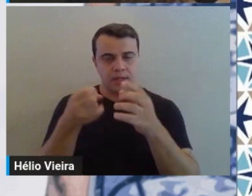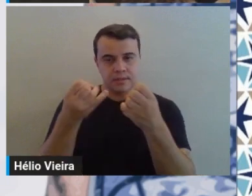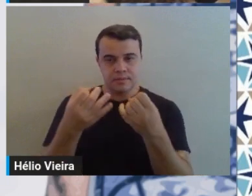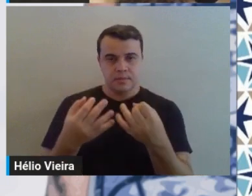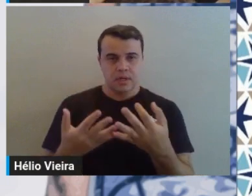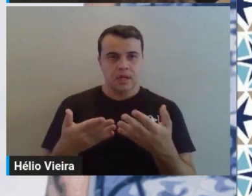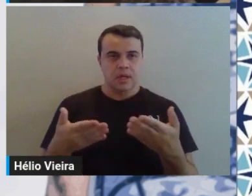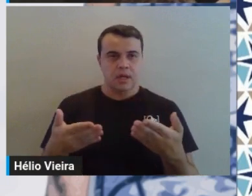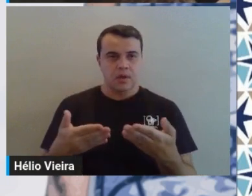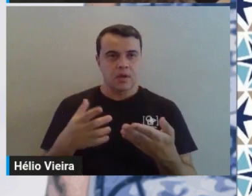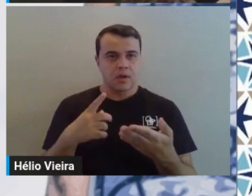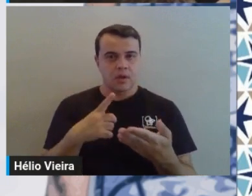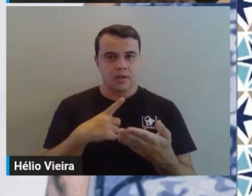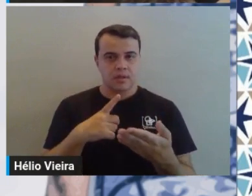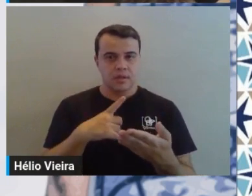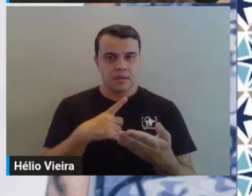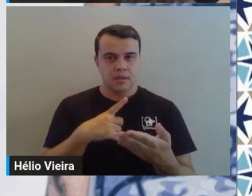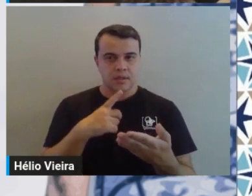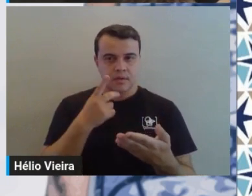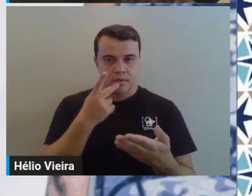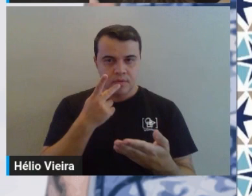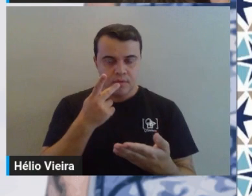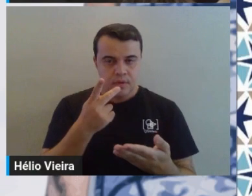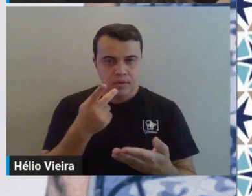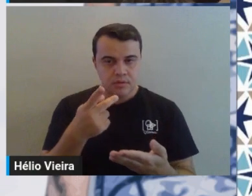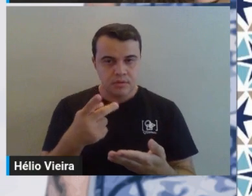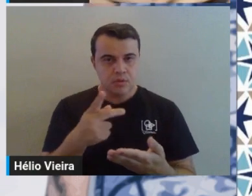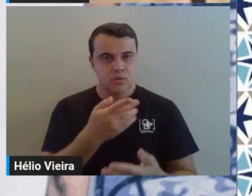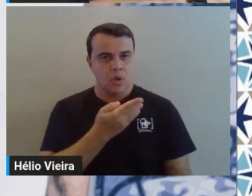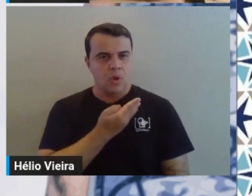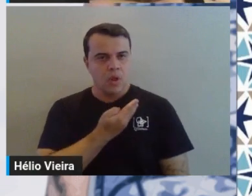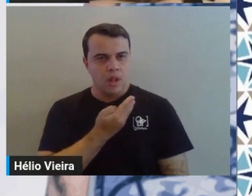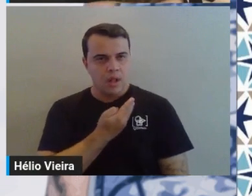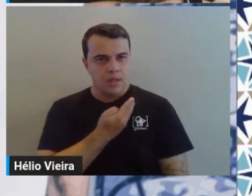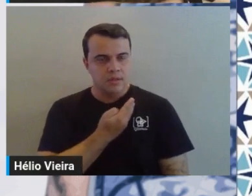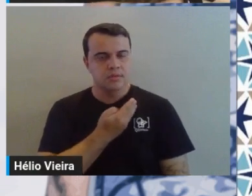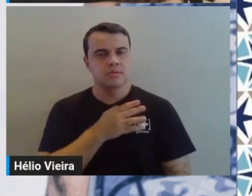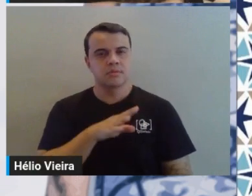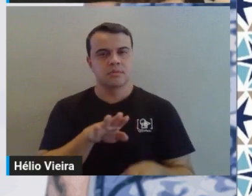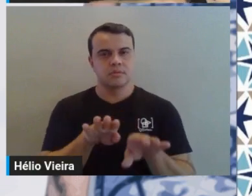explicar, mostrar para os seus colegas também